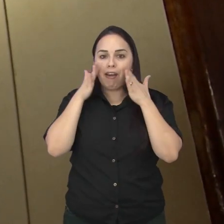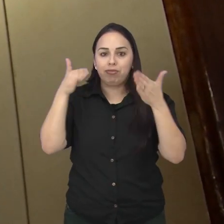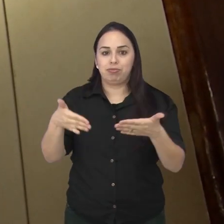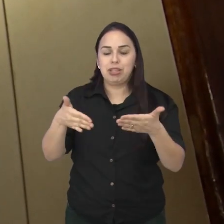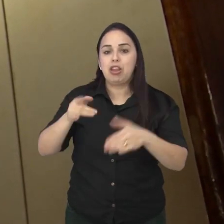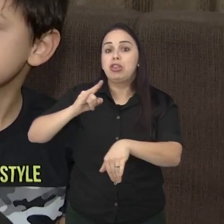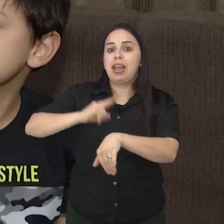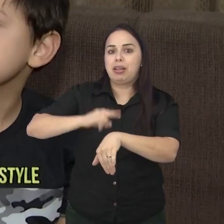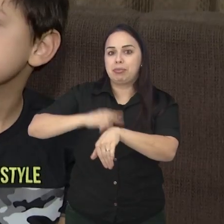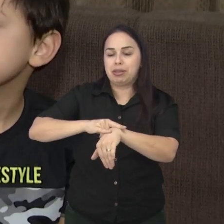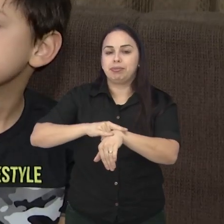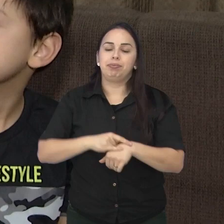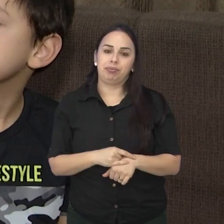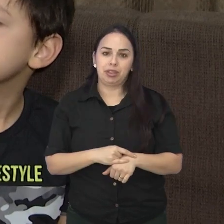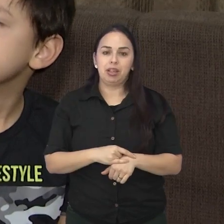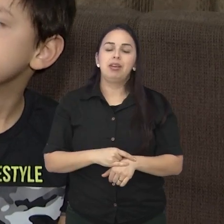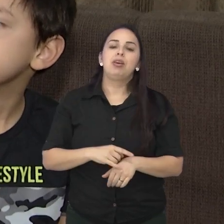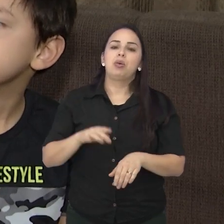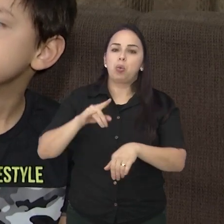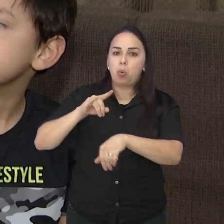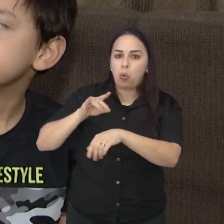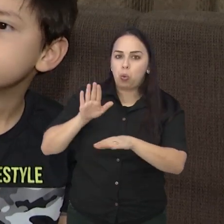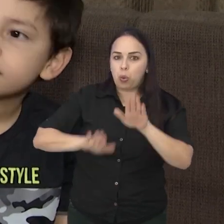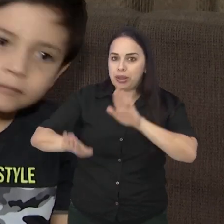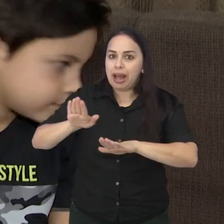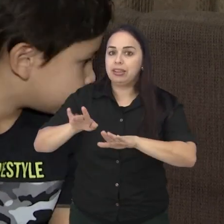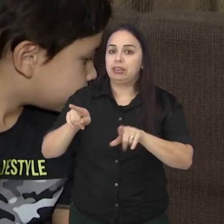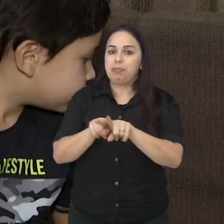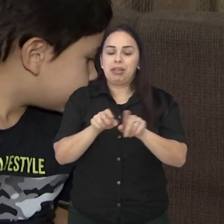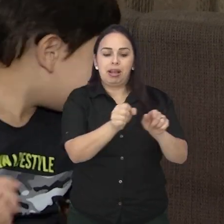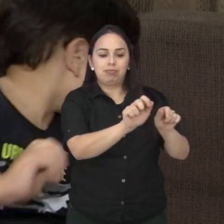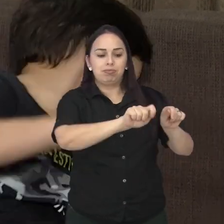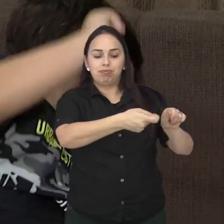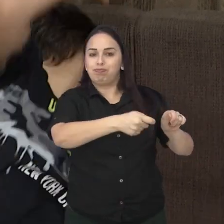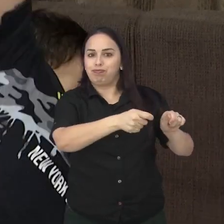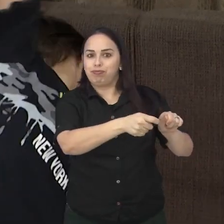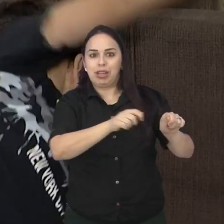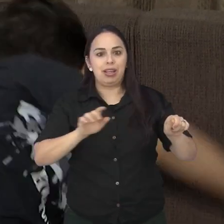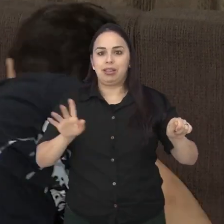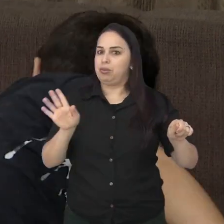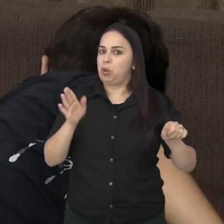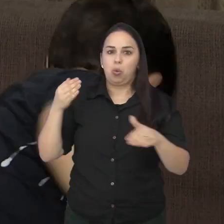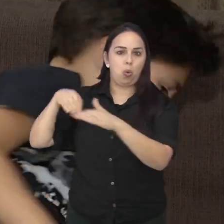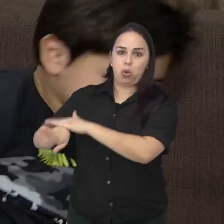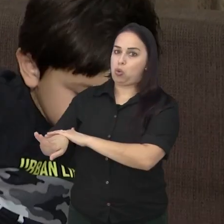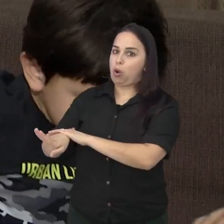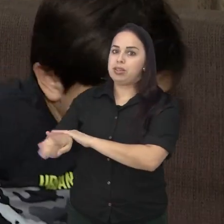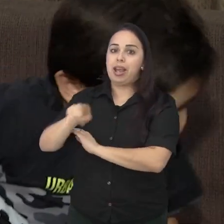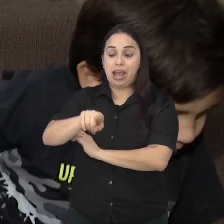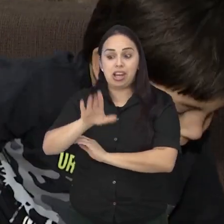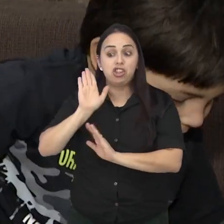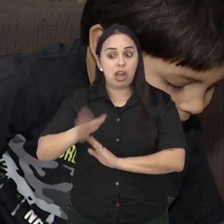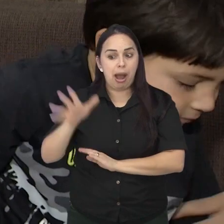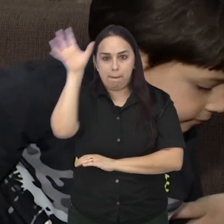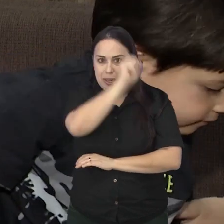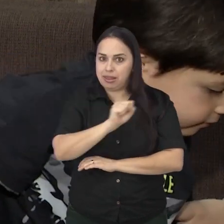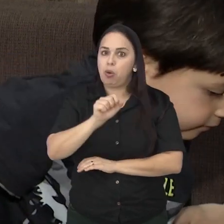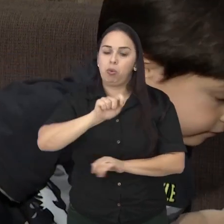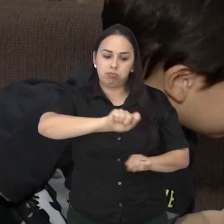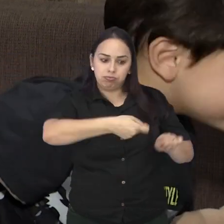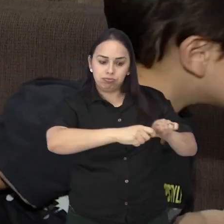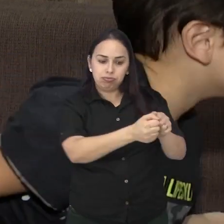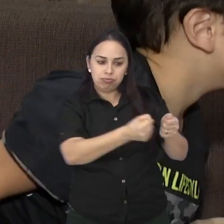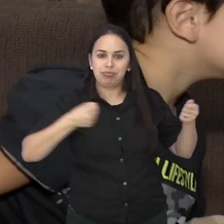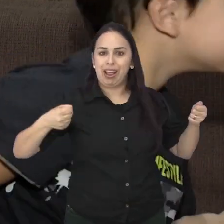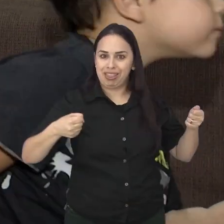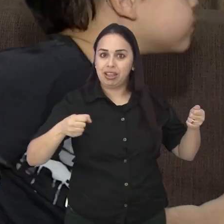é o banheiro. E outro cuidado que a gente está tendo bastante com ele aqui em questão do portão. Chave não pode deixar, porque ele já aprendeu a abrir o